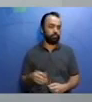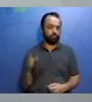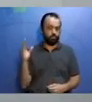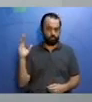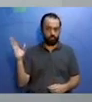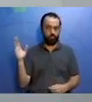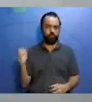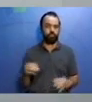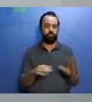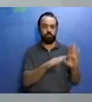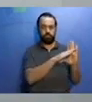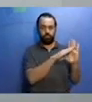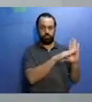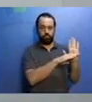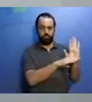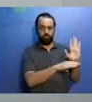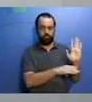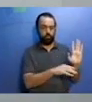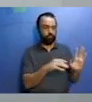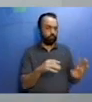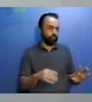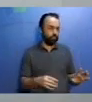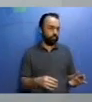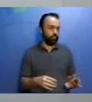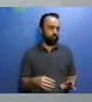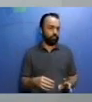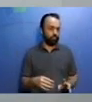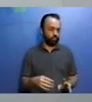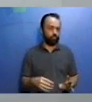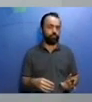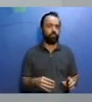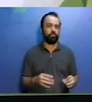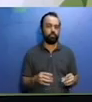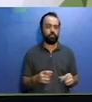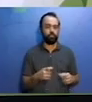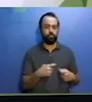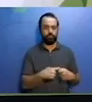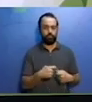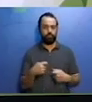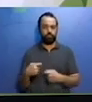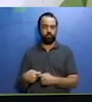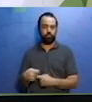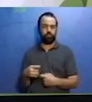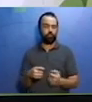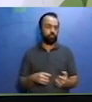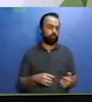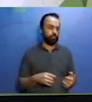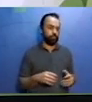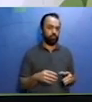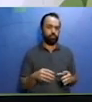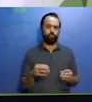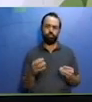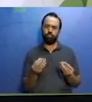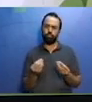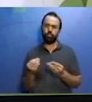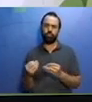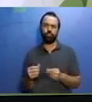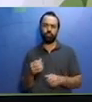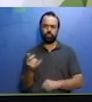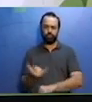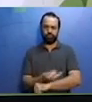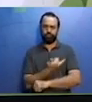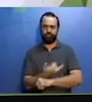Nesses processos de misturas de um sólido em um outro sólido, envolve várias técnicas de separação, como